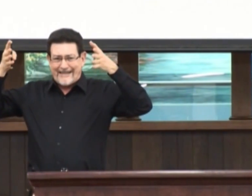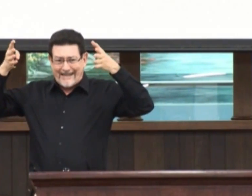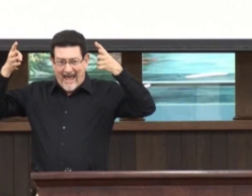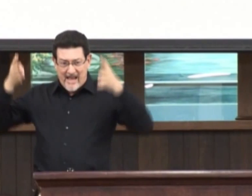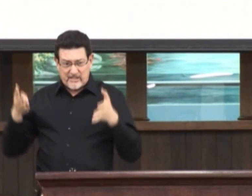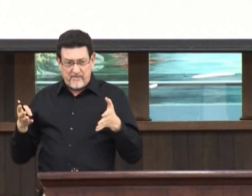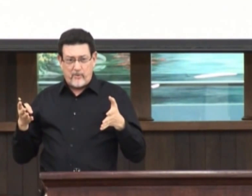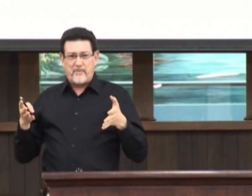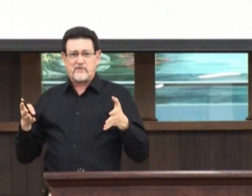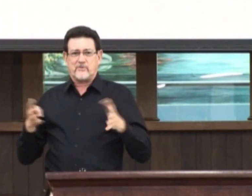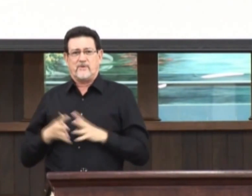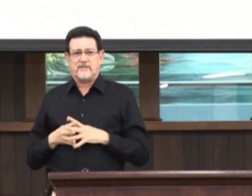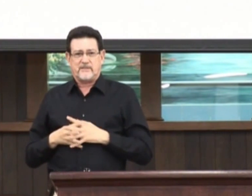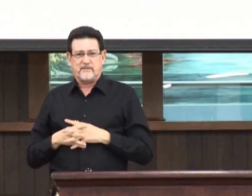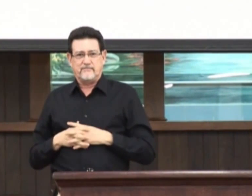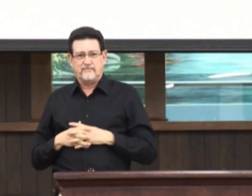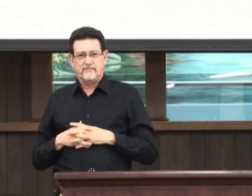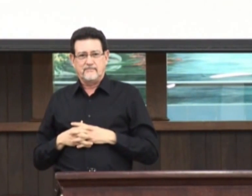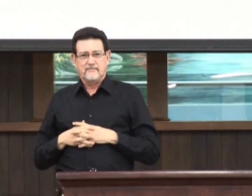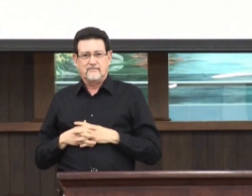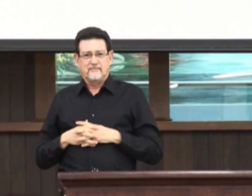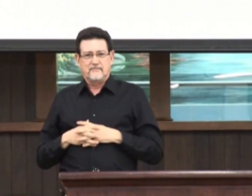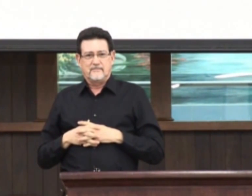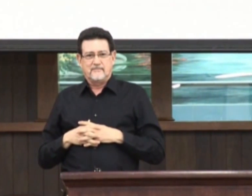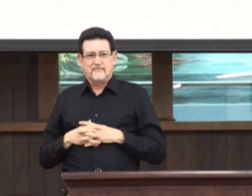com 3.000 pessoas.